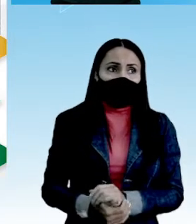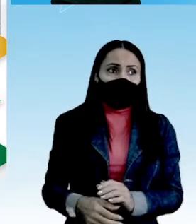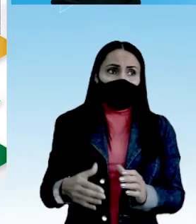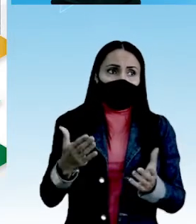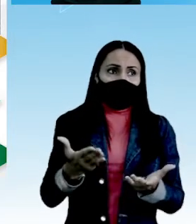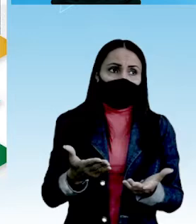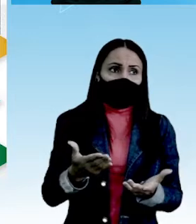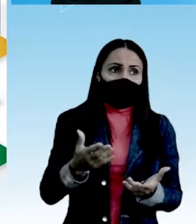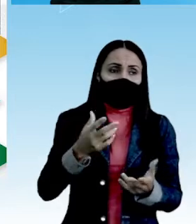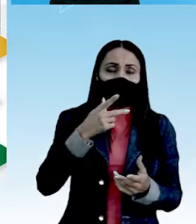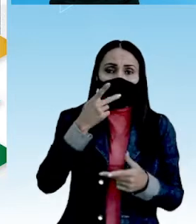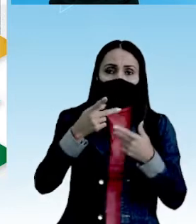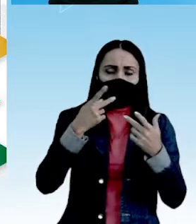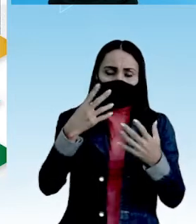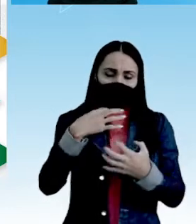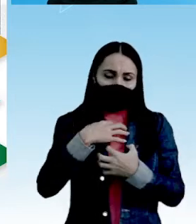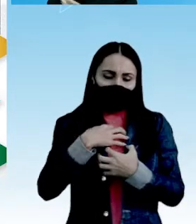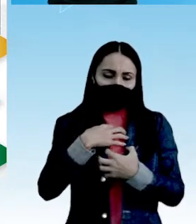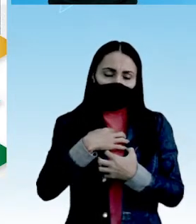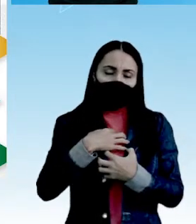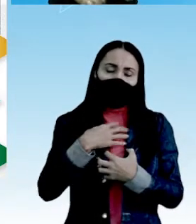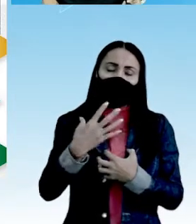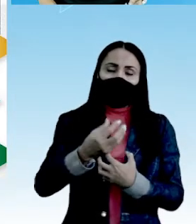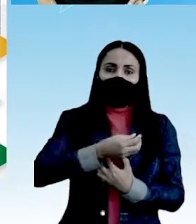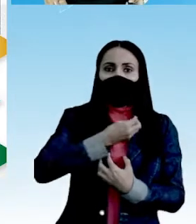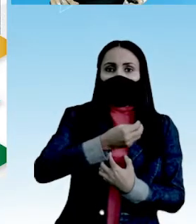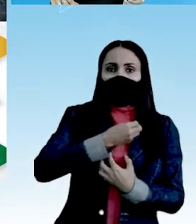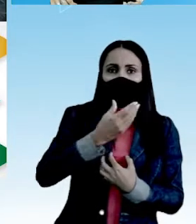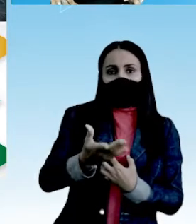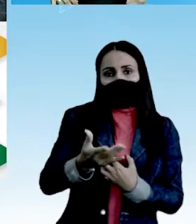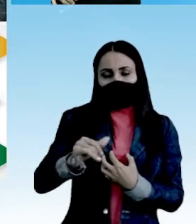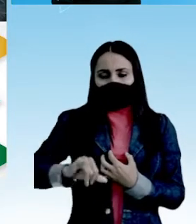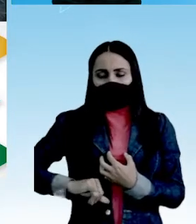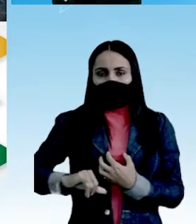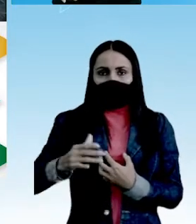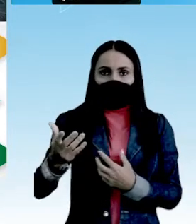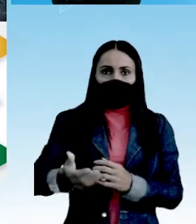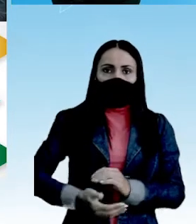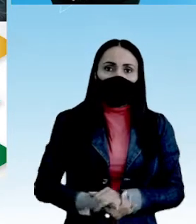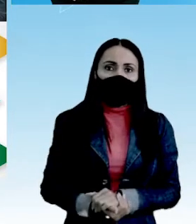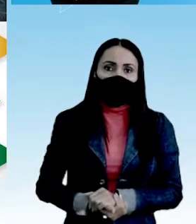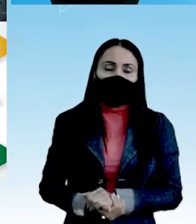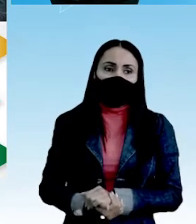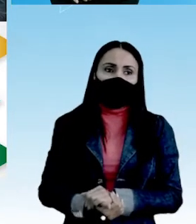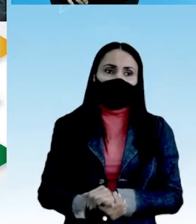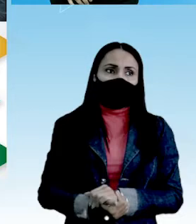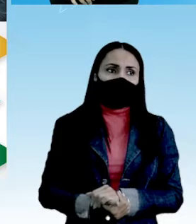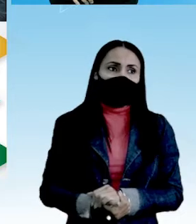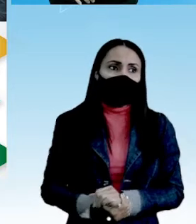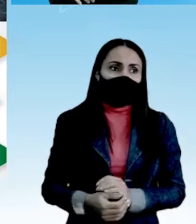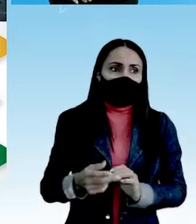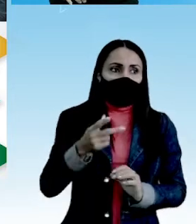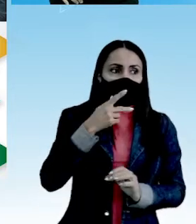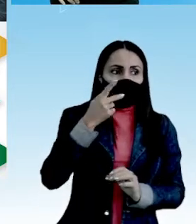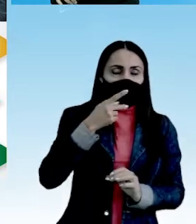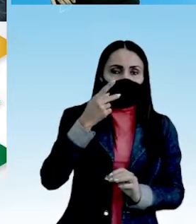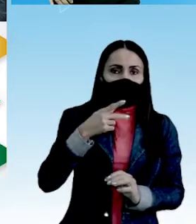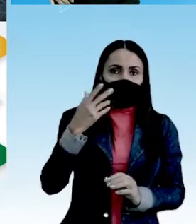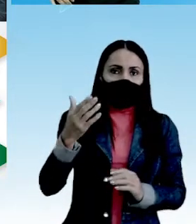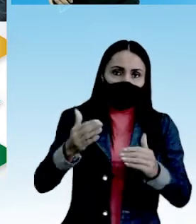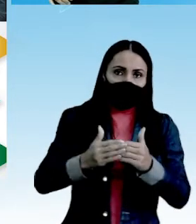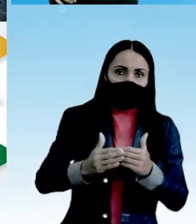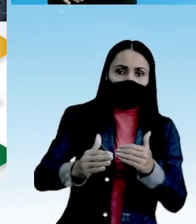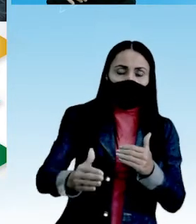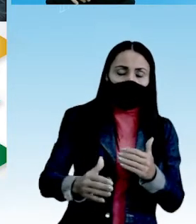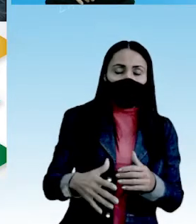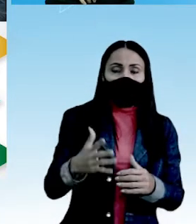que fala desse sentimento dela, dessas desilusões que ela sofreu, né? Aí, como eu falei, Amy começou a sofrer desde